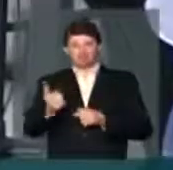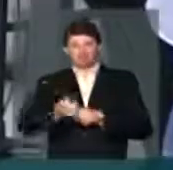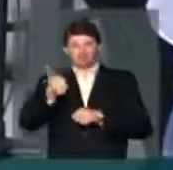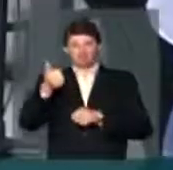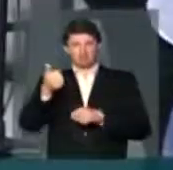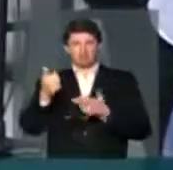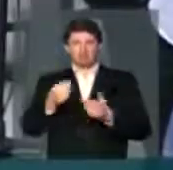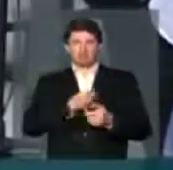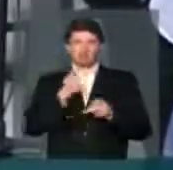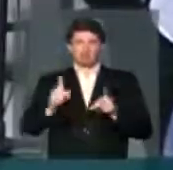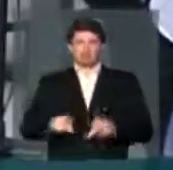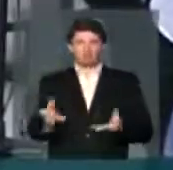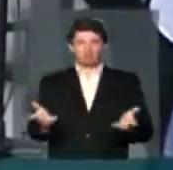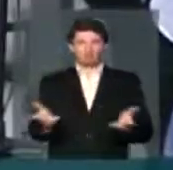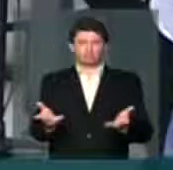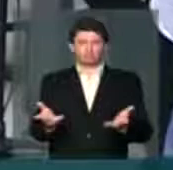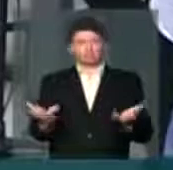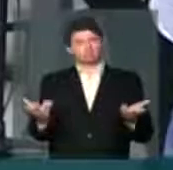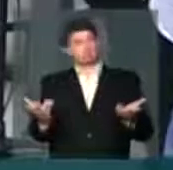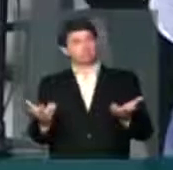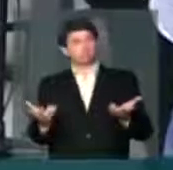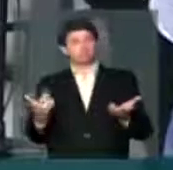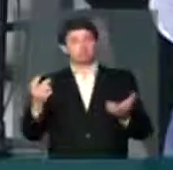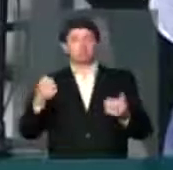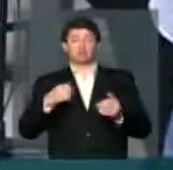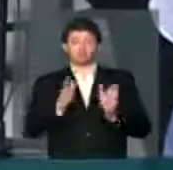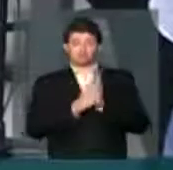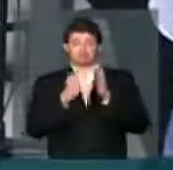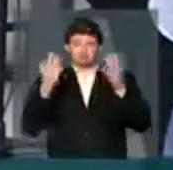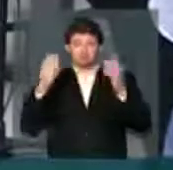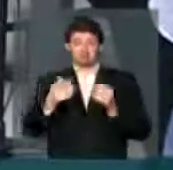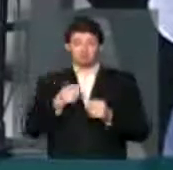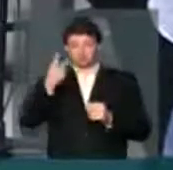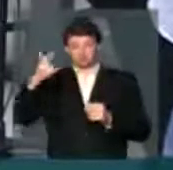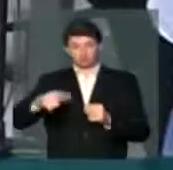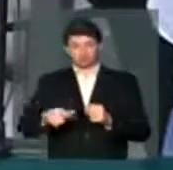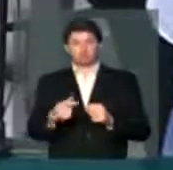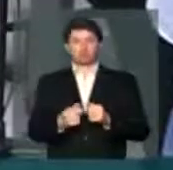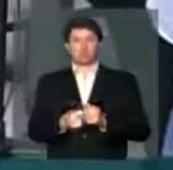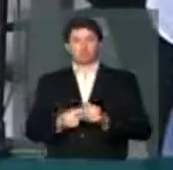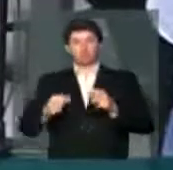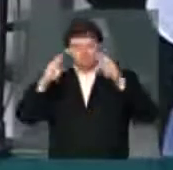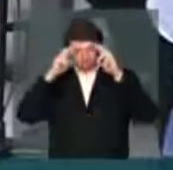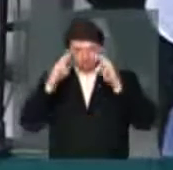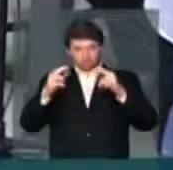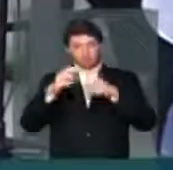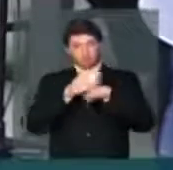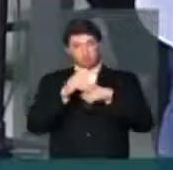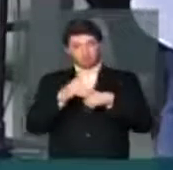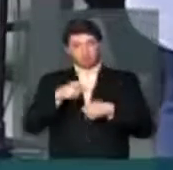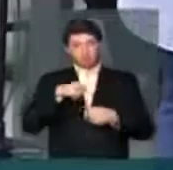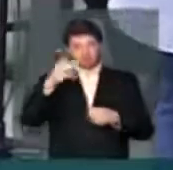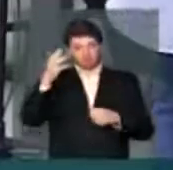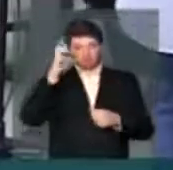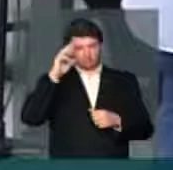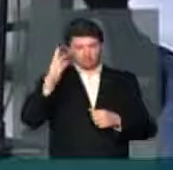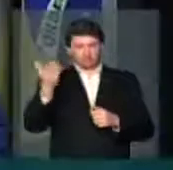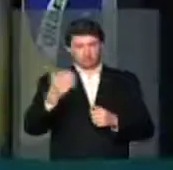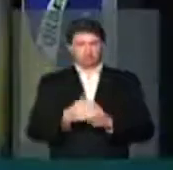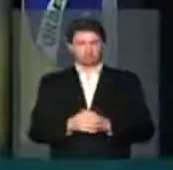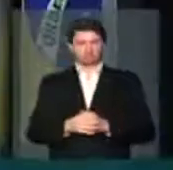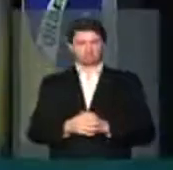da qualidade de vida do povo da gente. Portanto, eu gostaria de parabenizá-lo e reiterar o apreço e respeito e carinho que tenho por Vossa Excelência. Muito